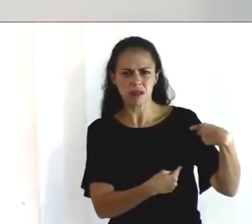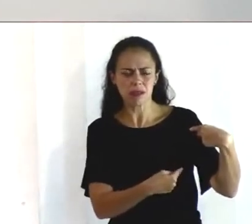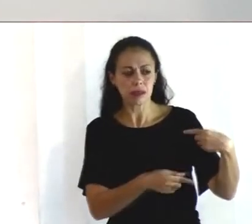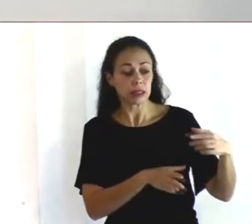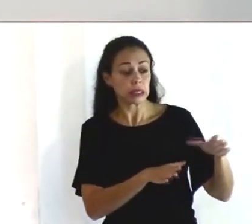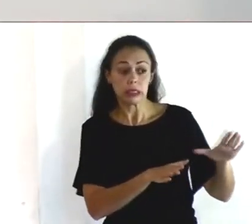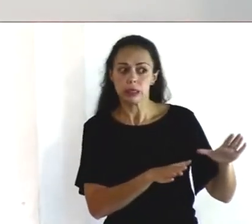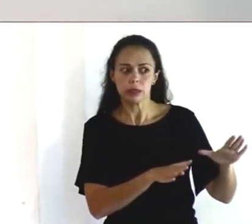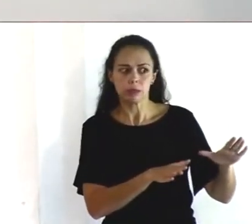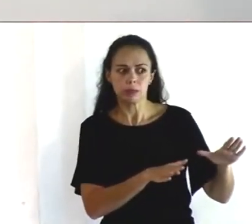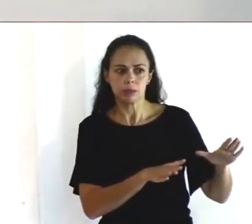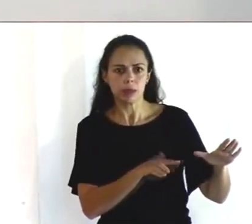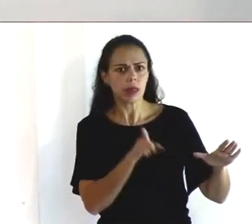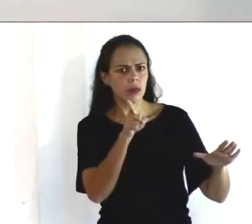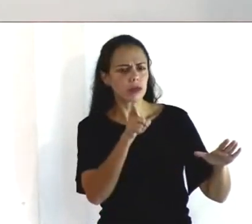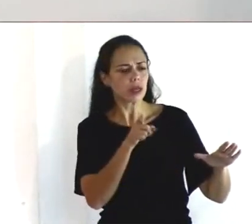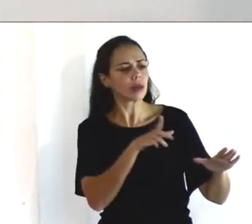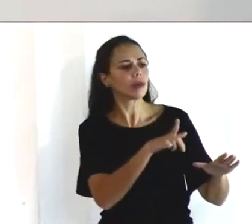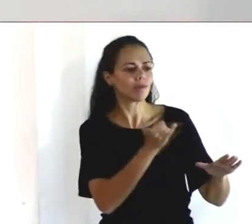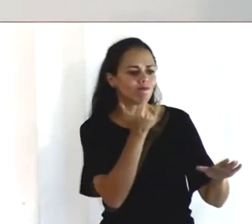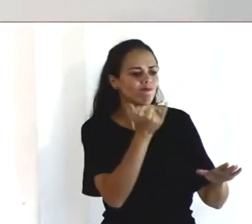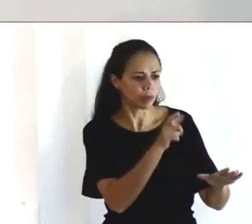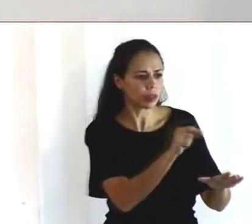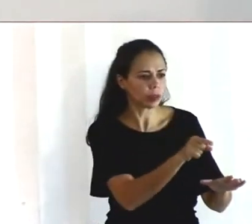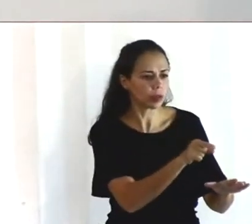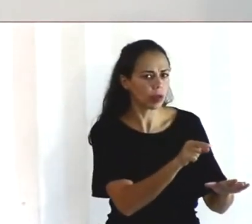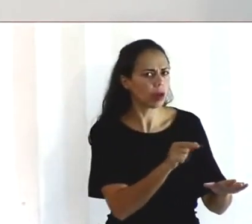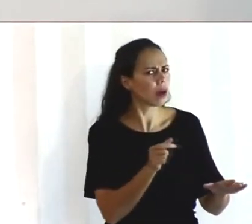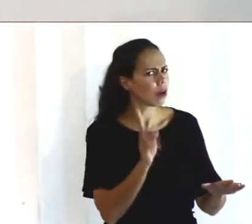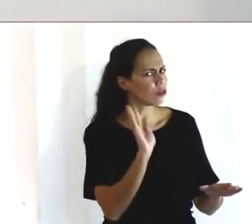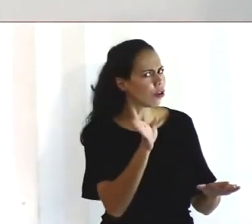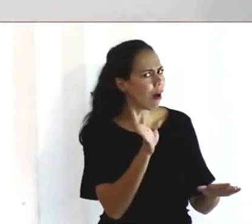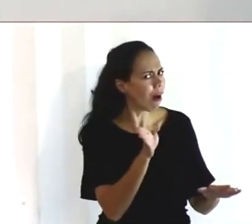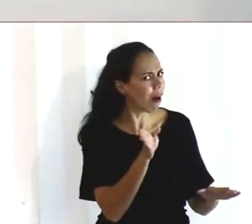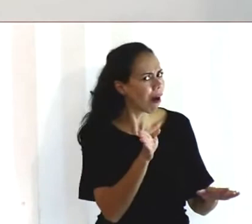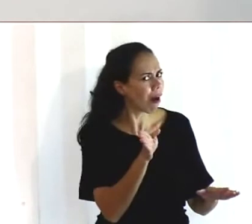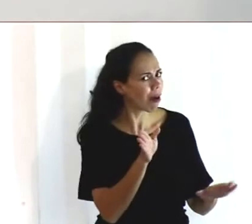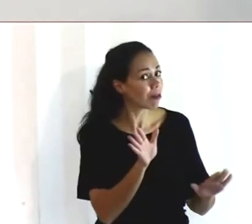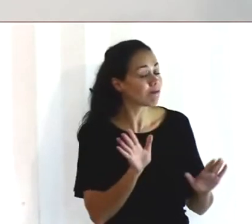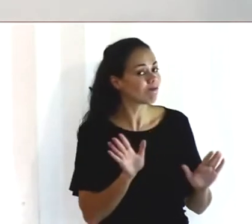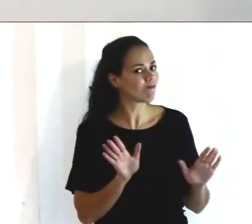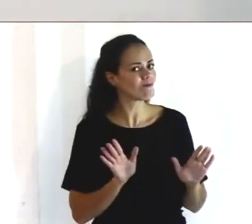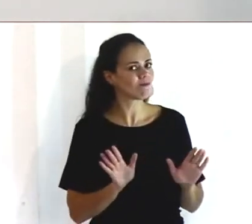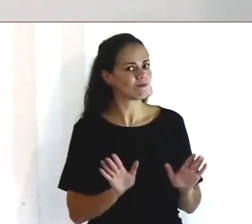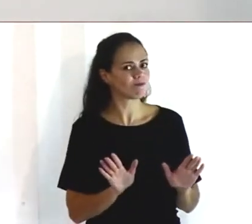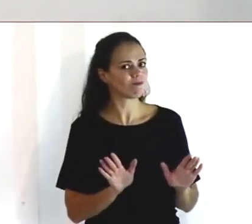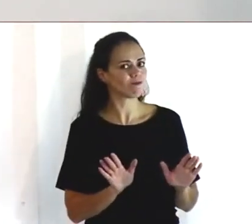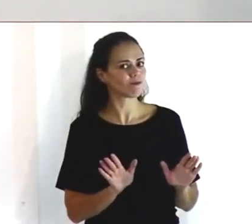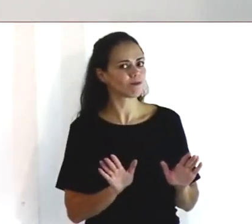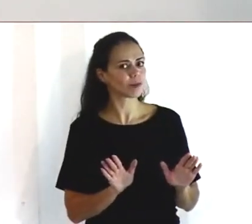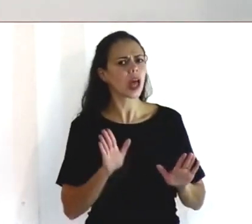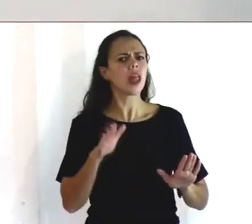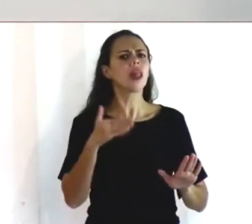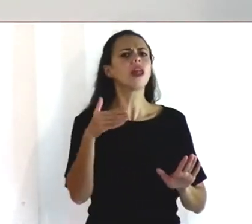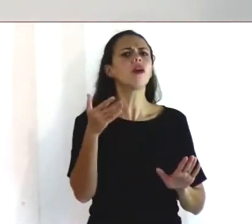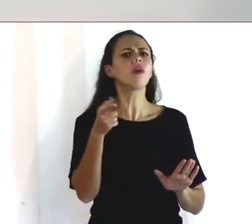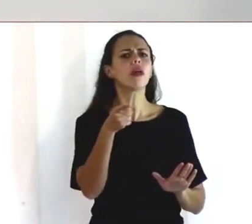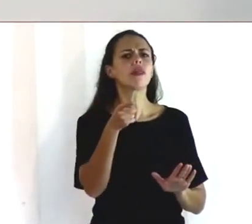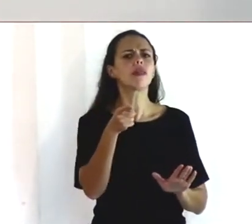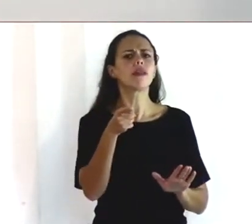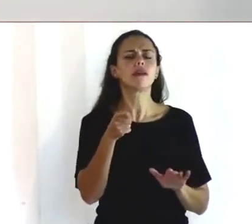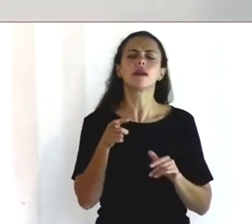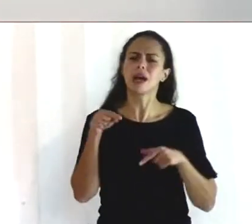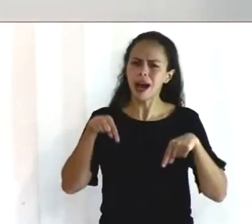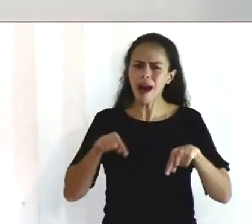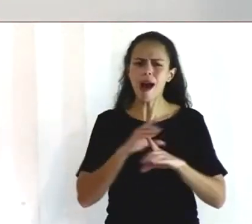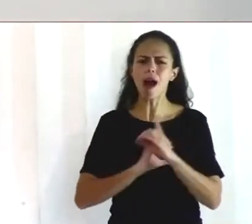o perdoo? Quantas vezes nós podemos, diante do Senhor, falar, Senhor, eu me apresento mais uma vez no culto ao